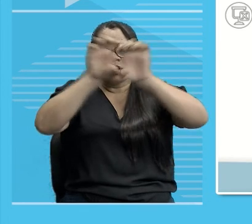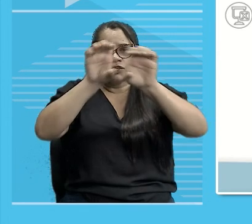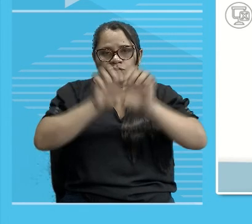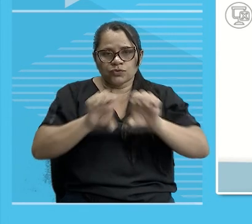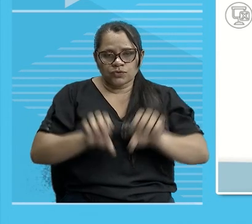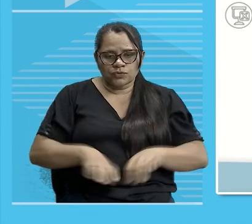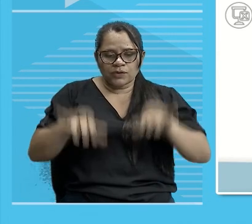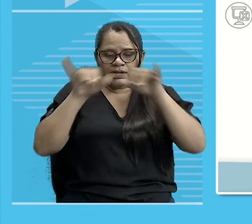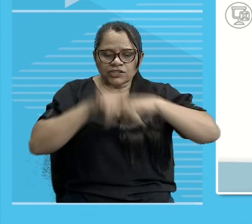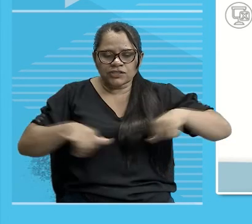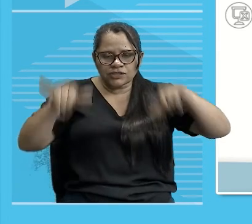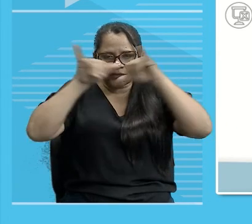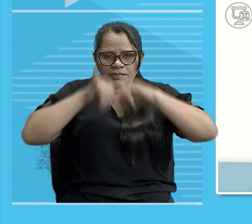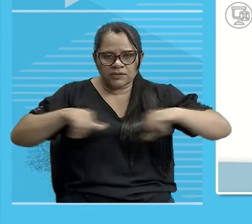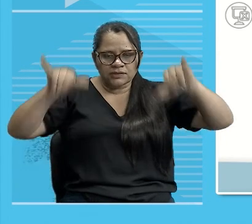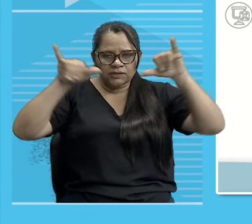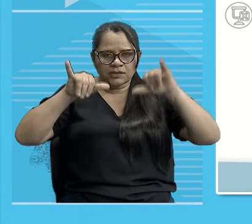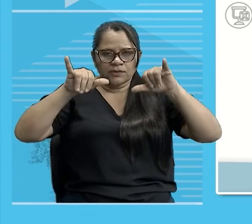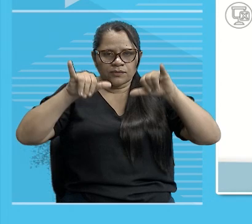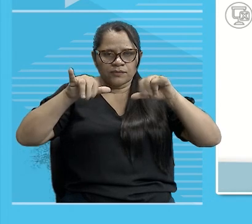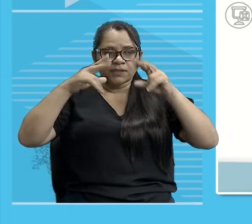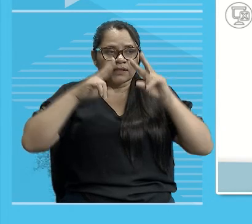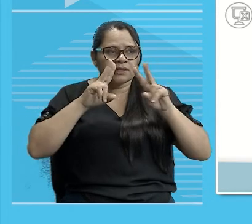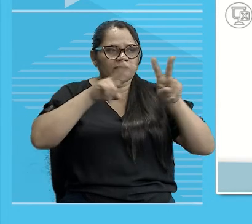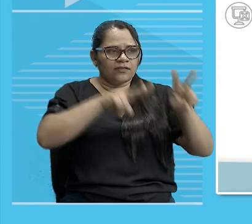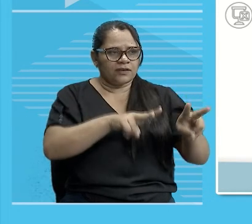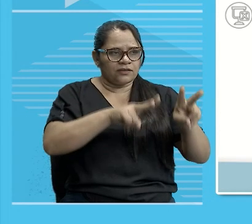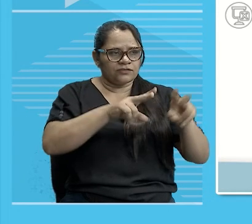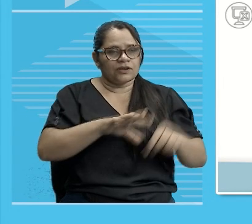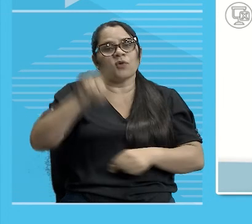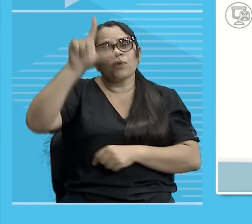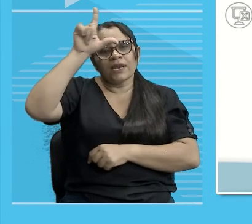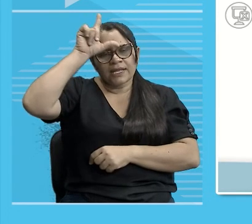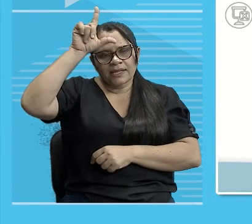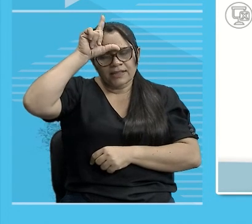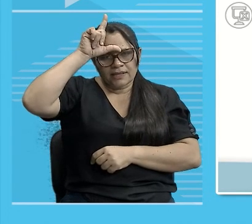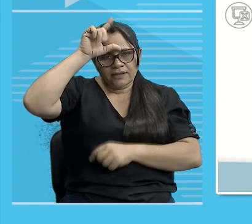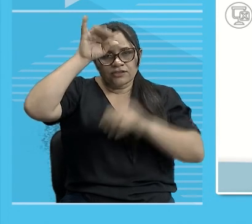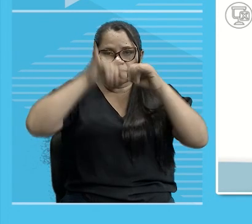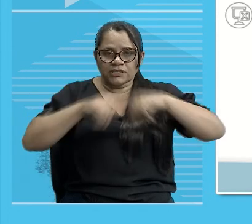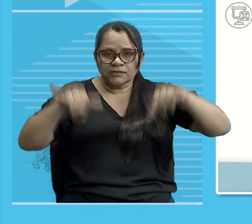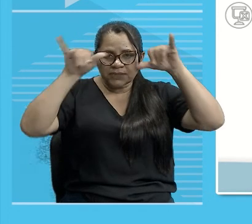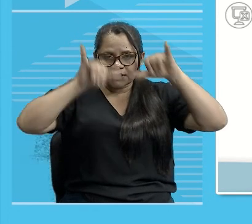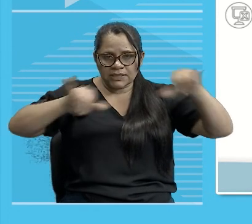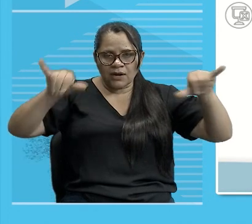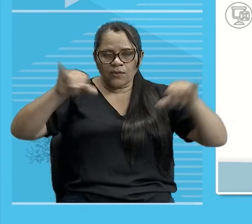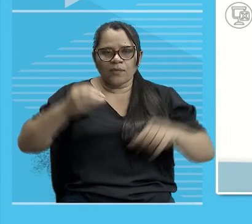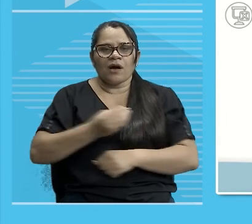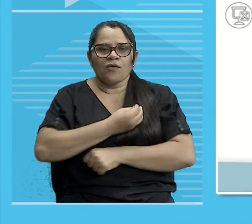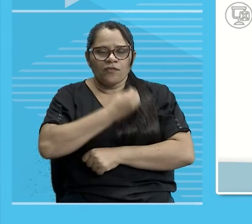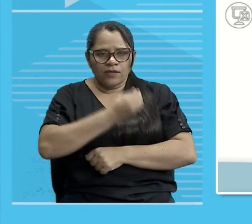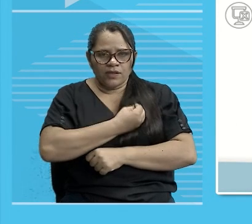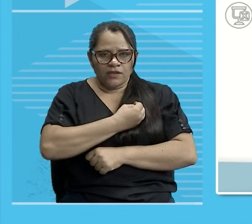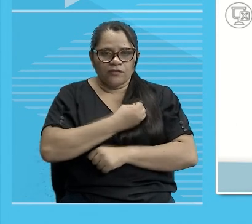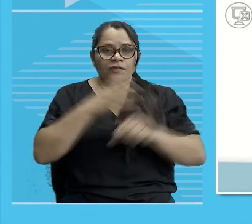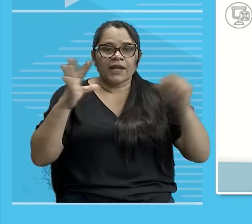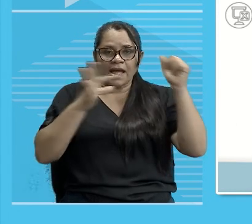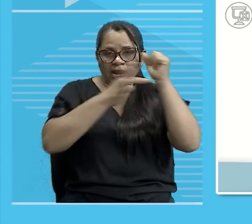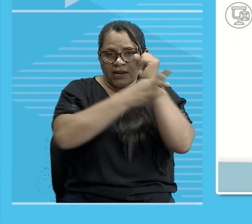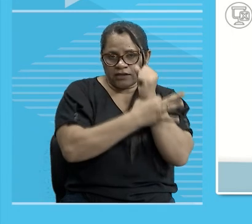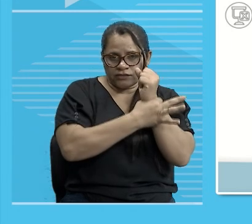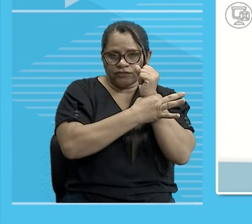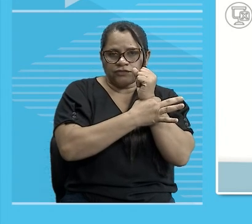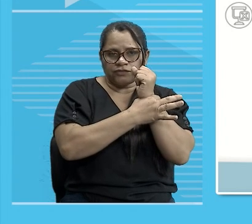transmissão por detrás esse líder de transmissão ao vivo ele vai garantir o